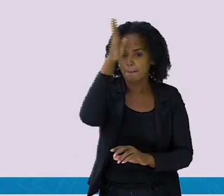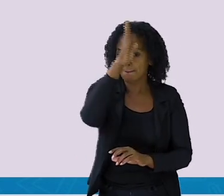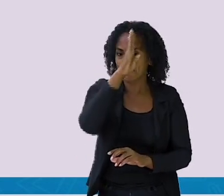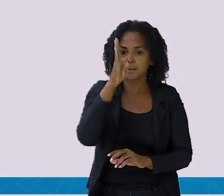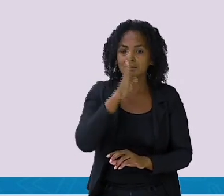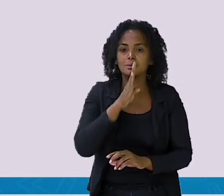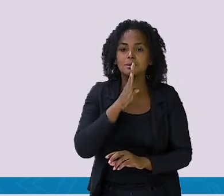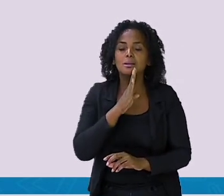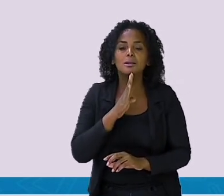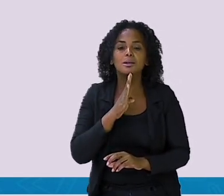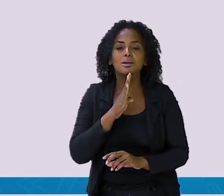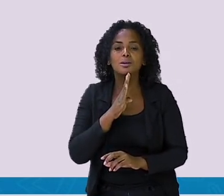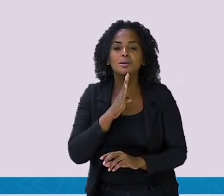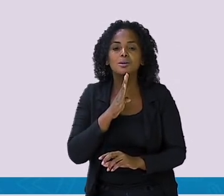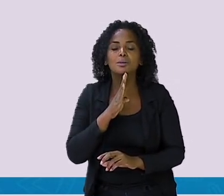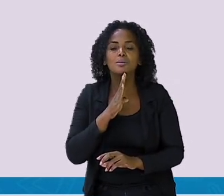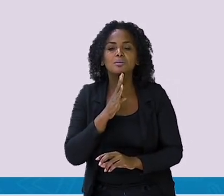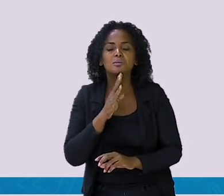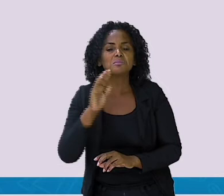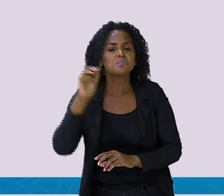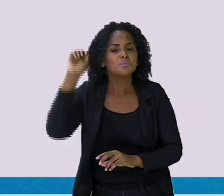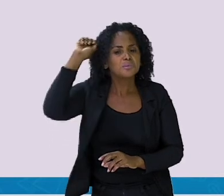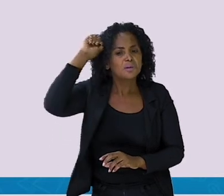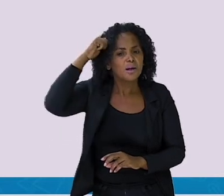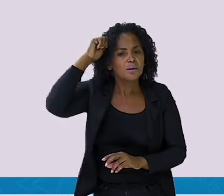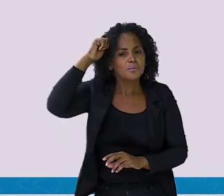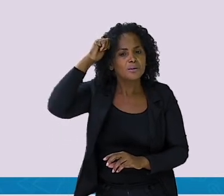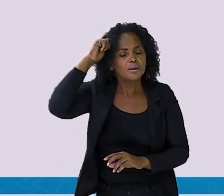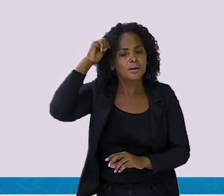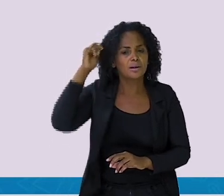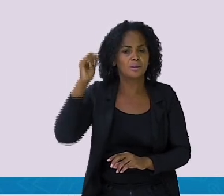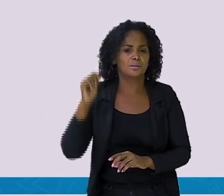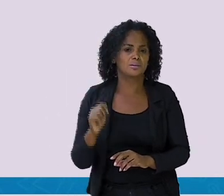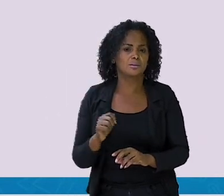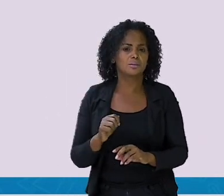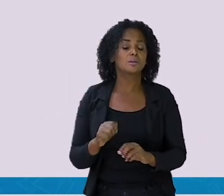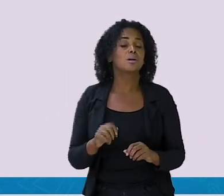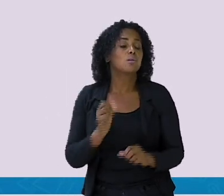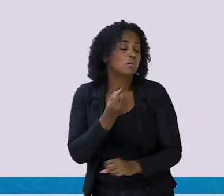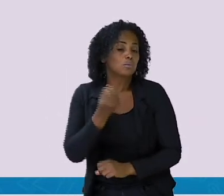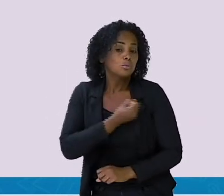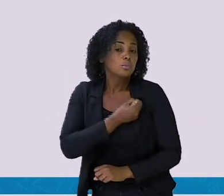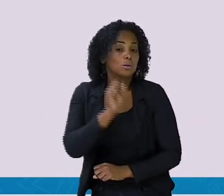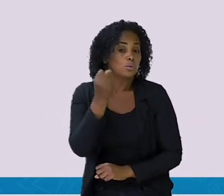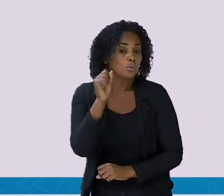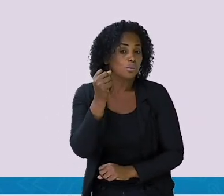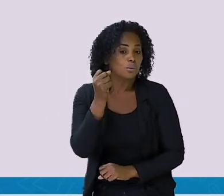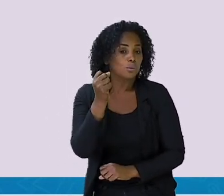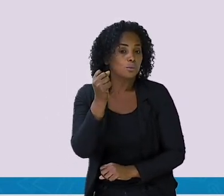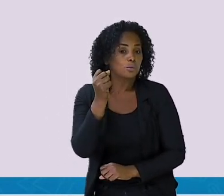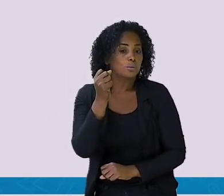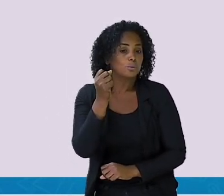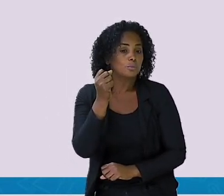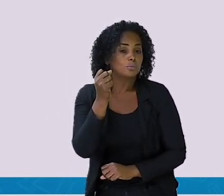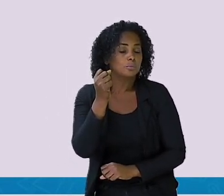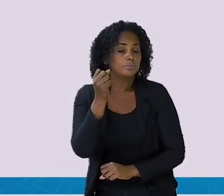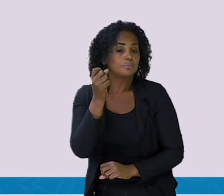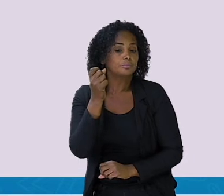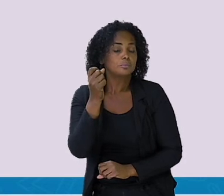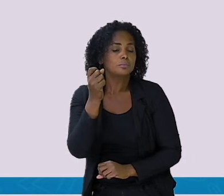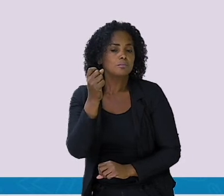o significado de afro-brasileiro. O significado de afro-brasileiro é brasileiro